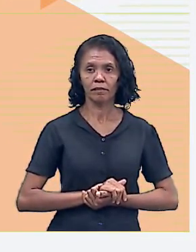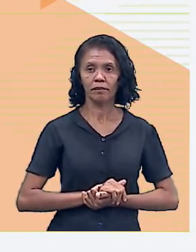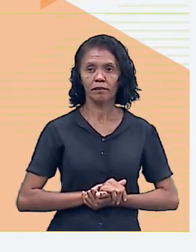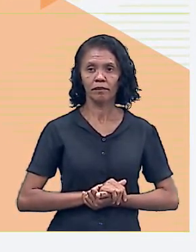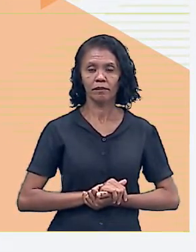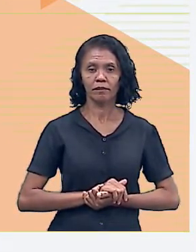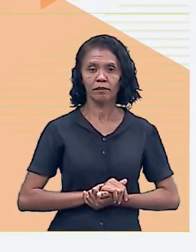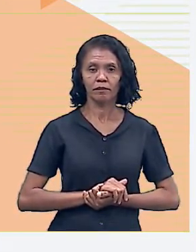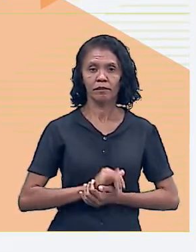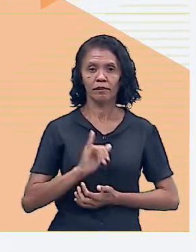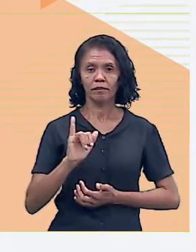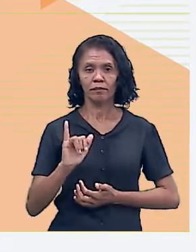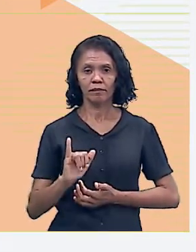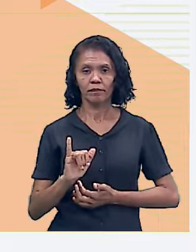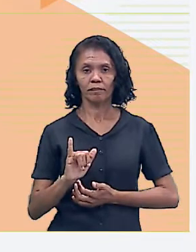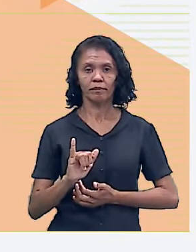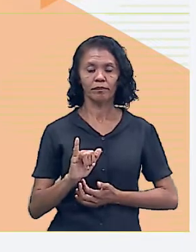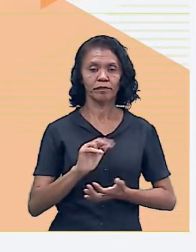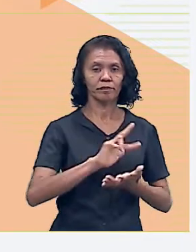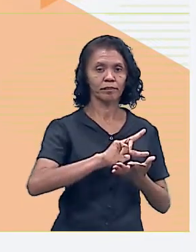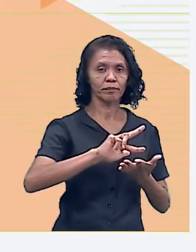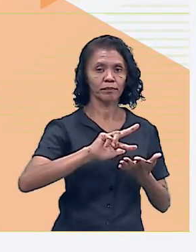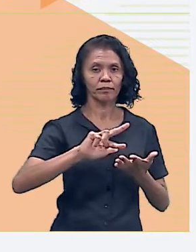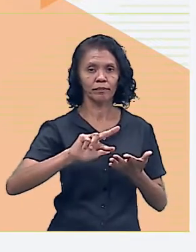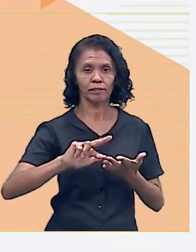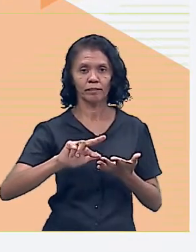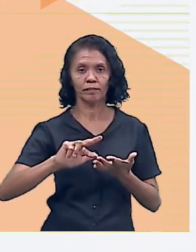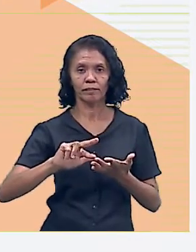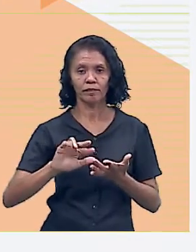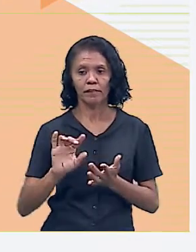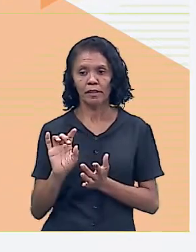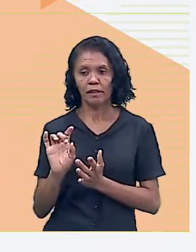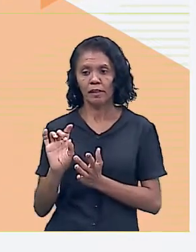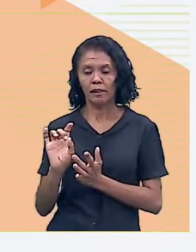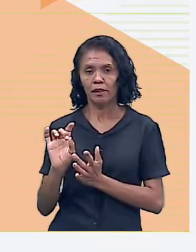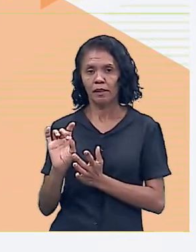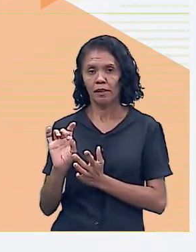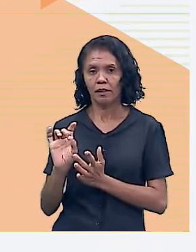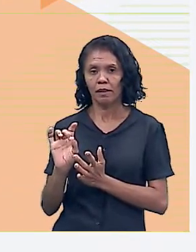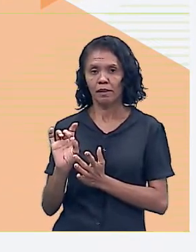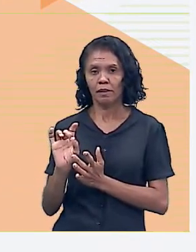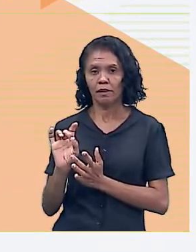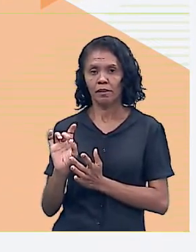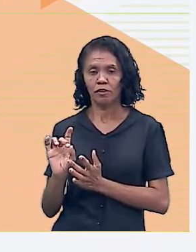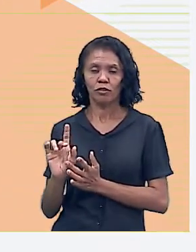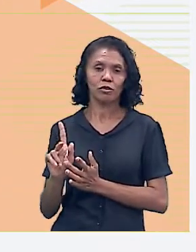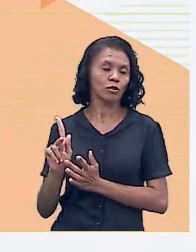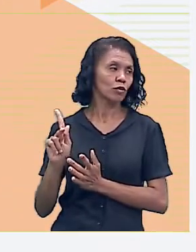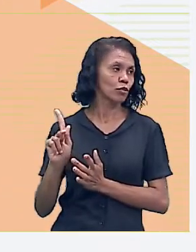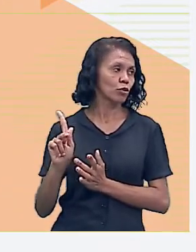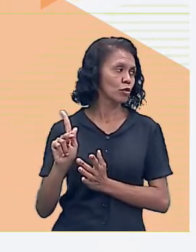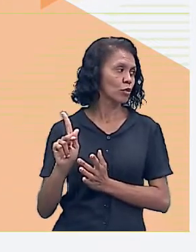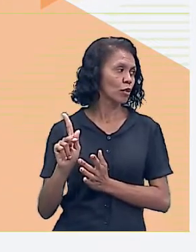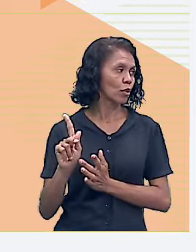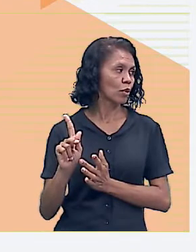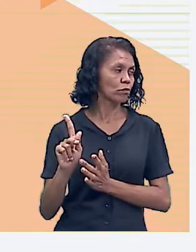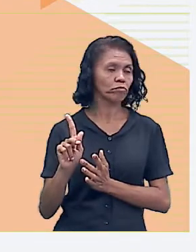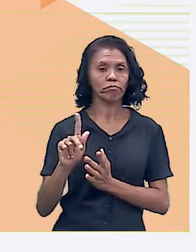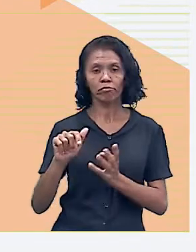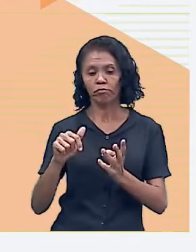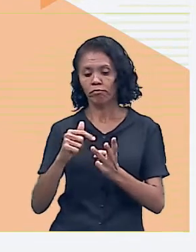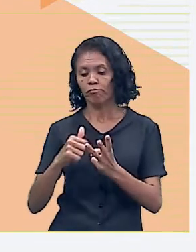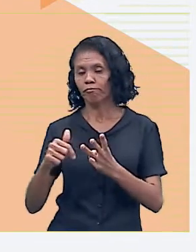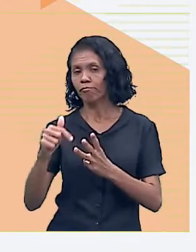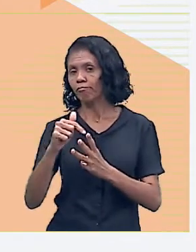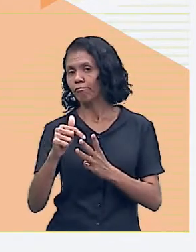meu repertório ele é só pertinente ele não é legítimo ele não é produtivo então e você não